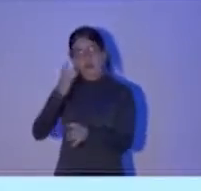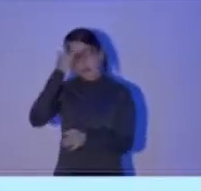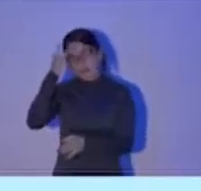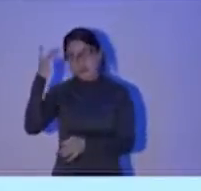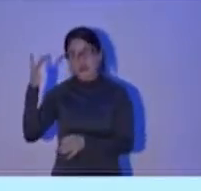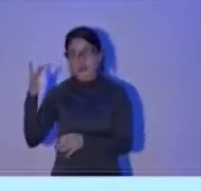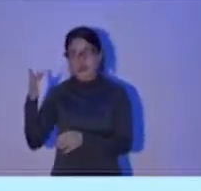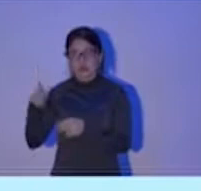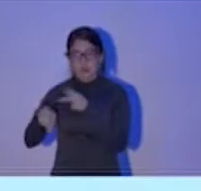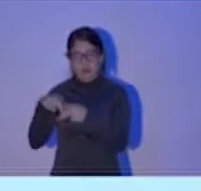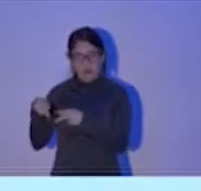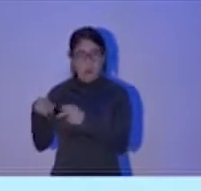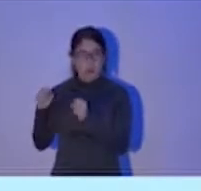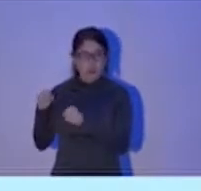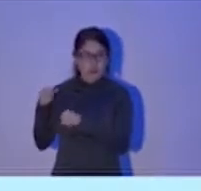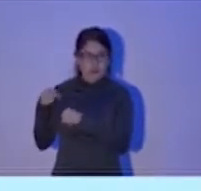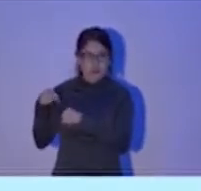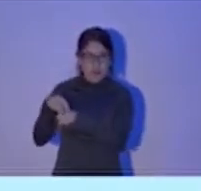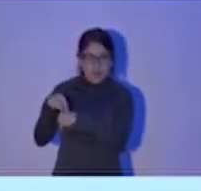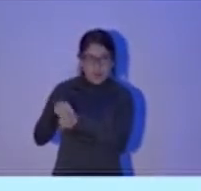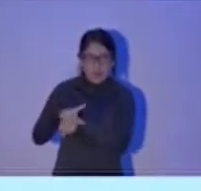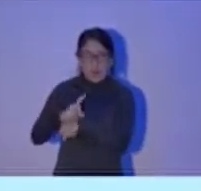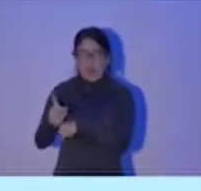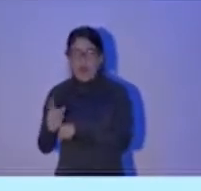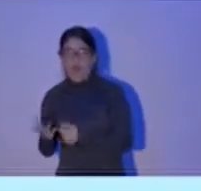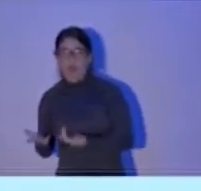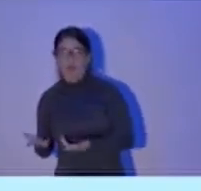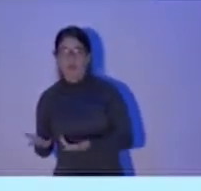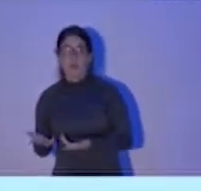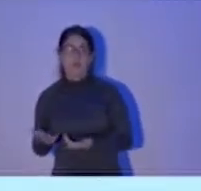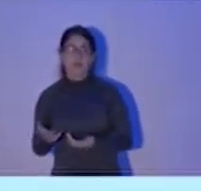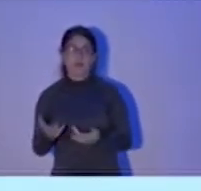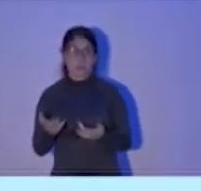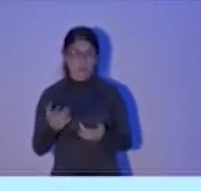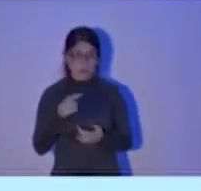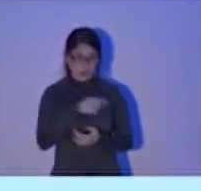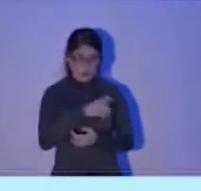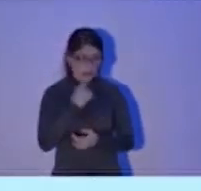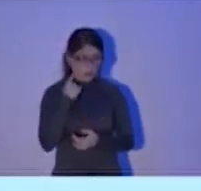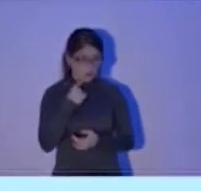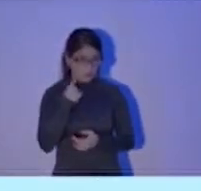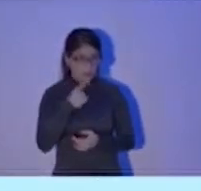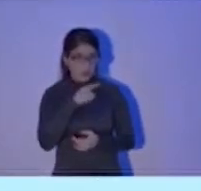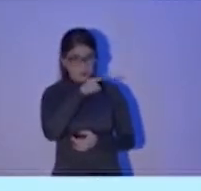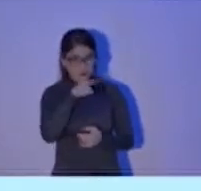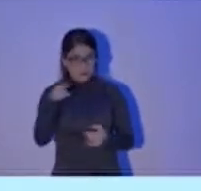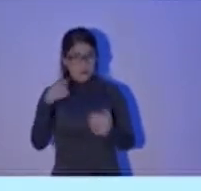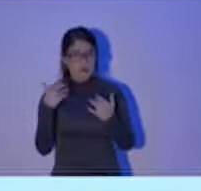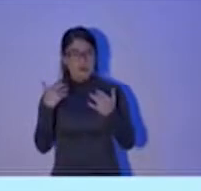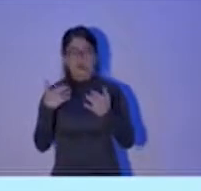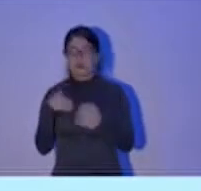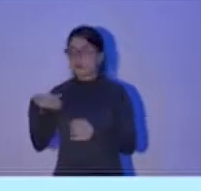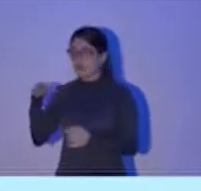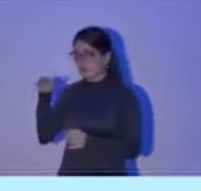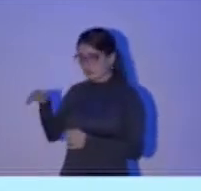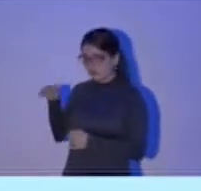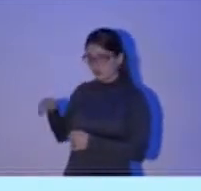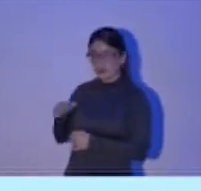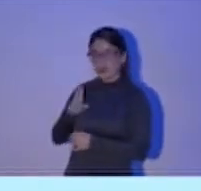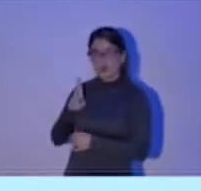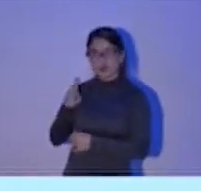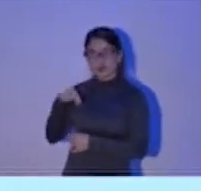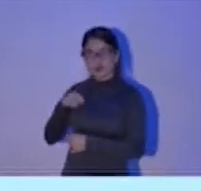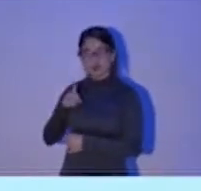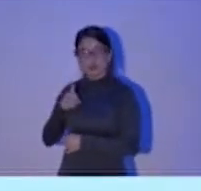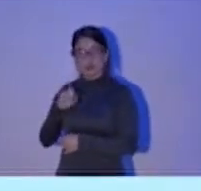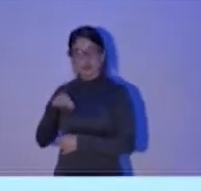nós estamos, deputado e restantes do pessoal aqui presente, revisitando junto com a Undime, inclusive, todos os